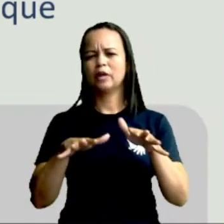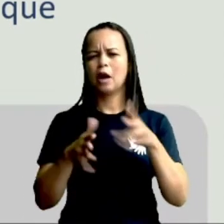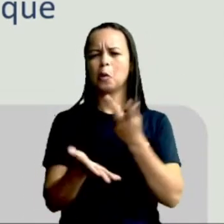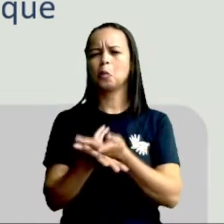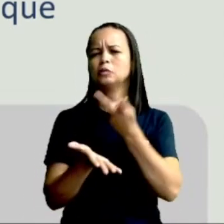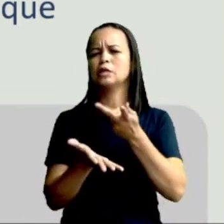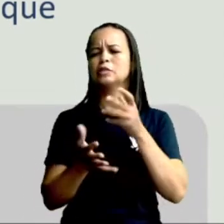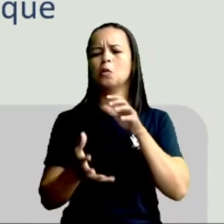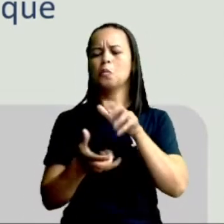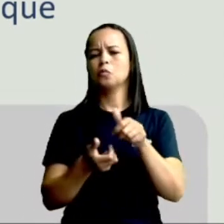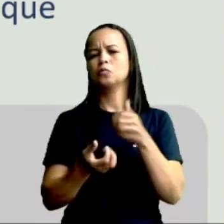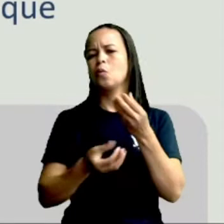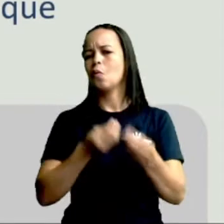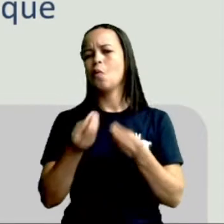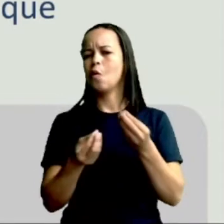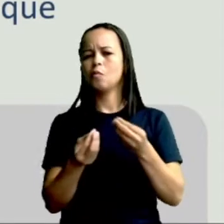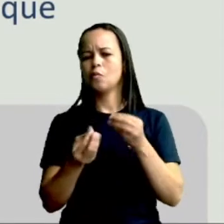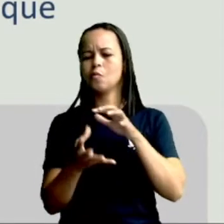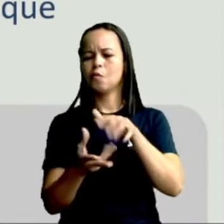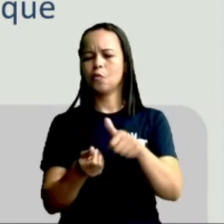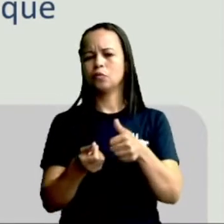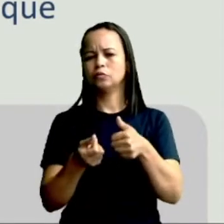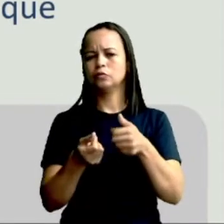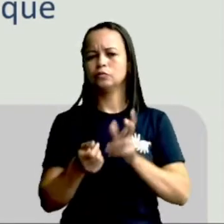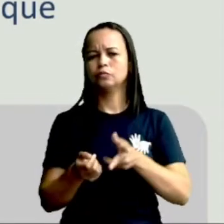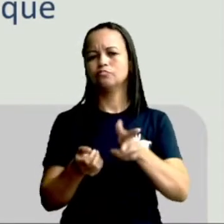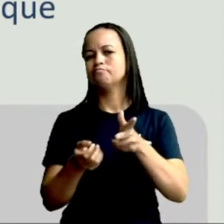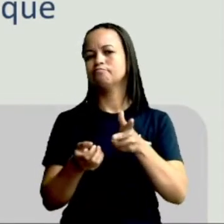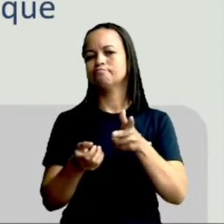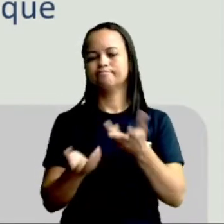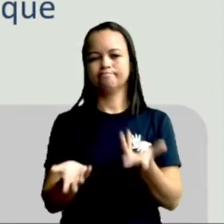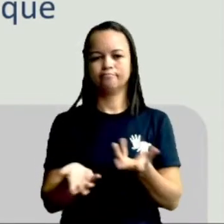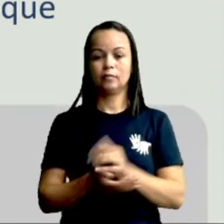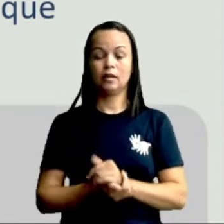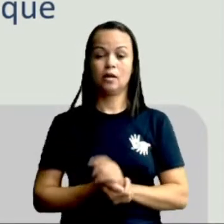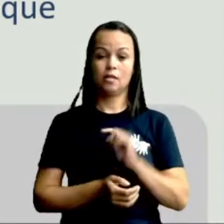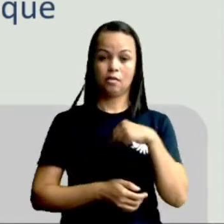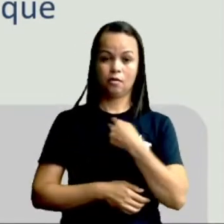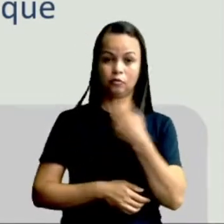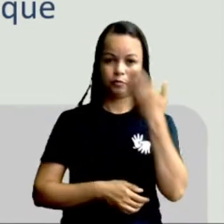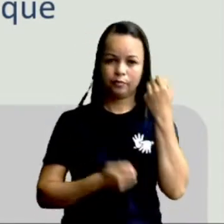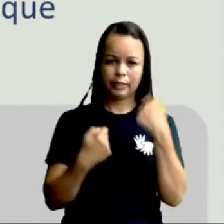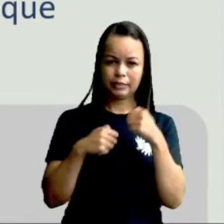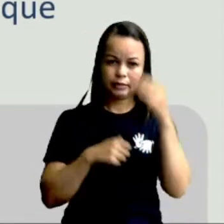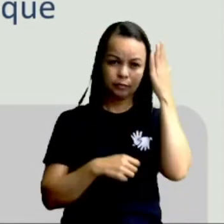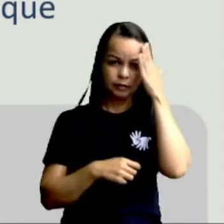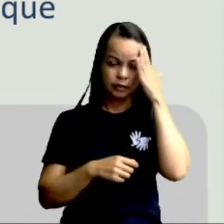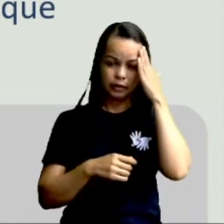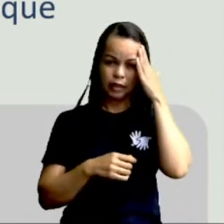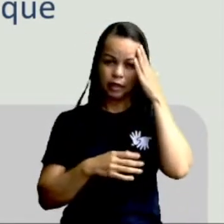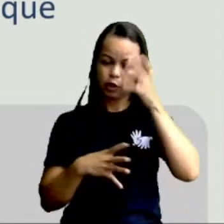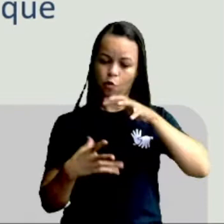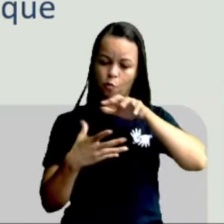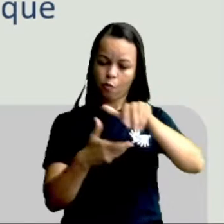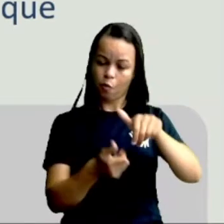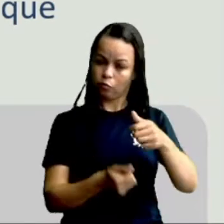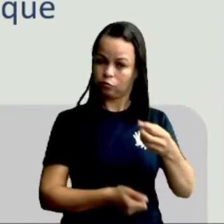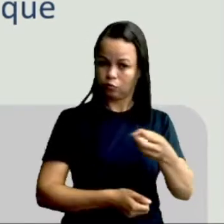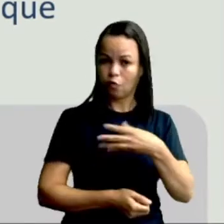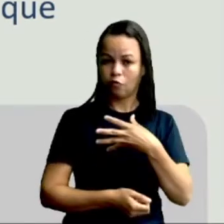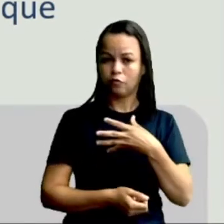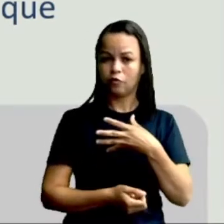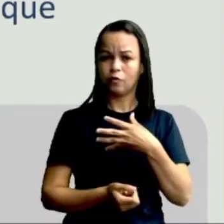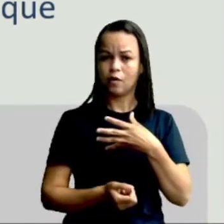no mundo? Como é que o mundo vai ficar? A gente precisa entender que o mundo é novo, certo? Nada é como